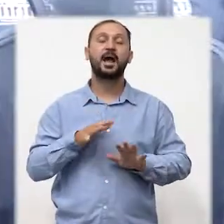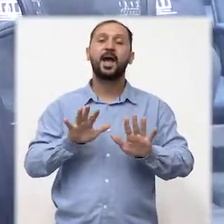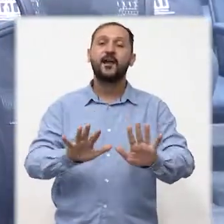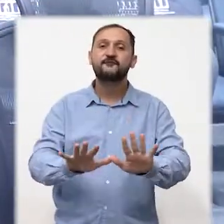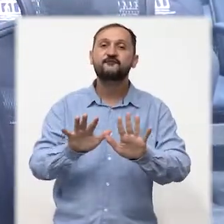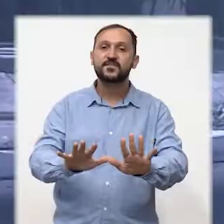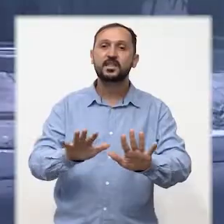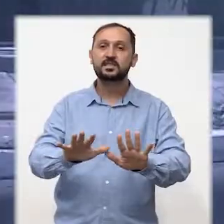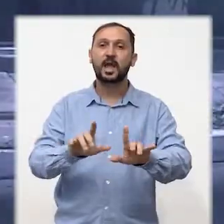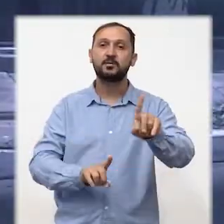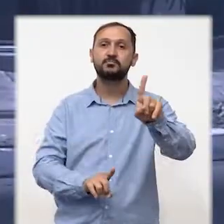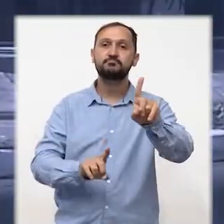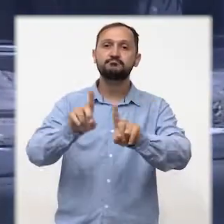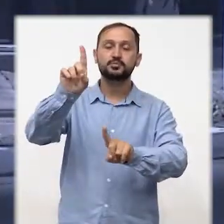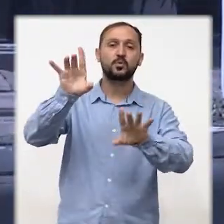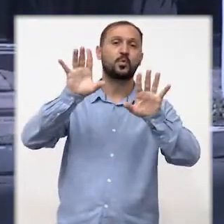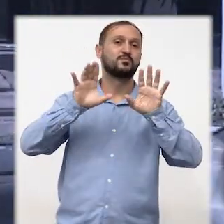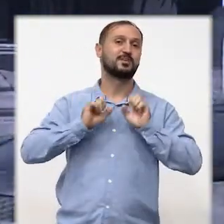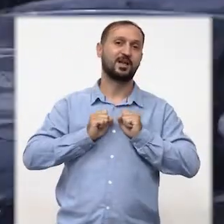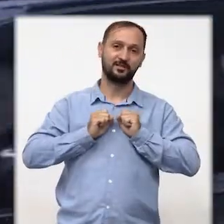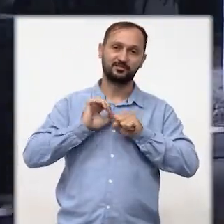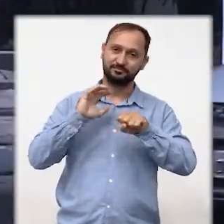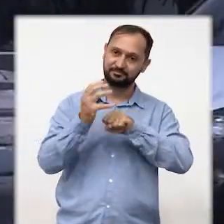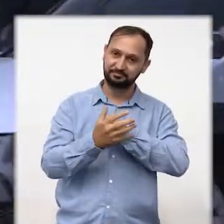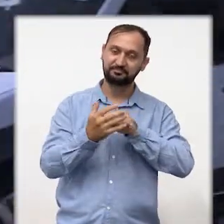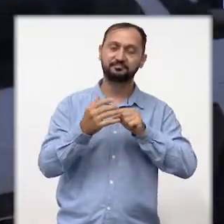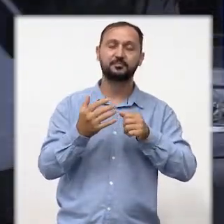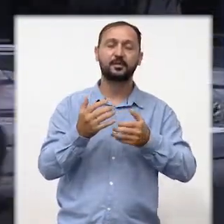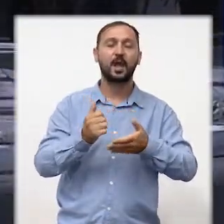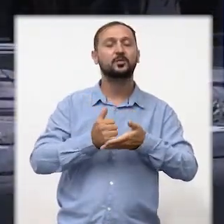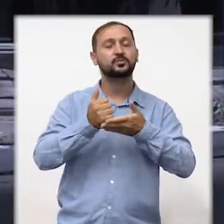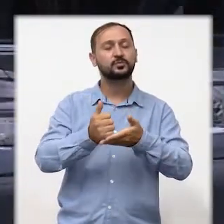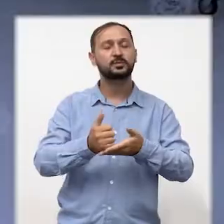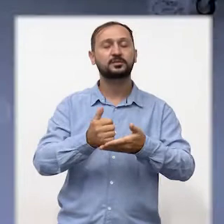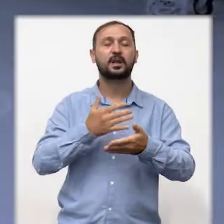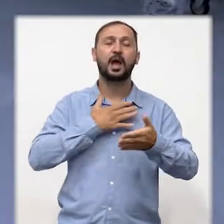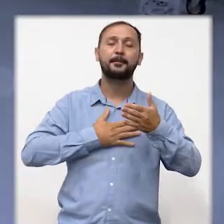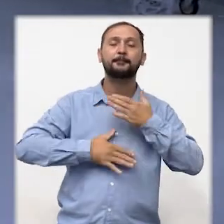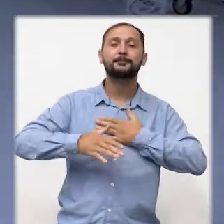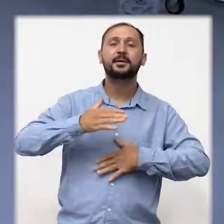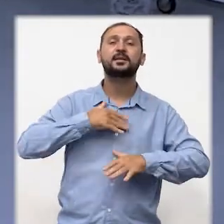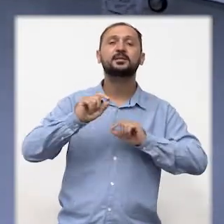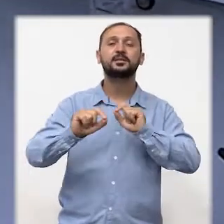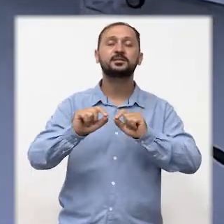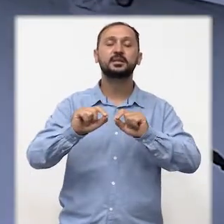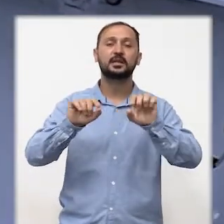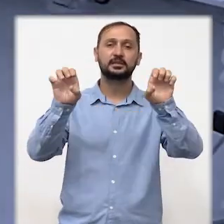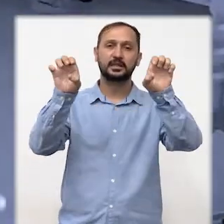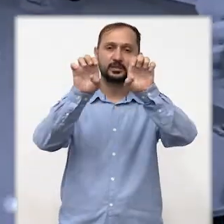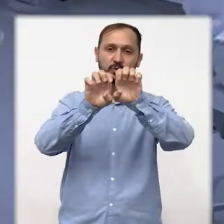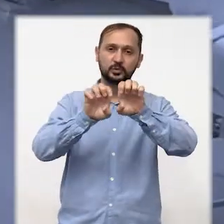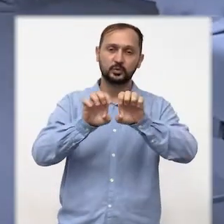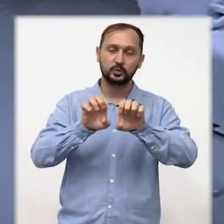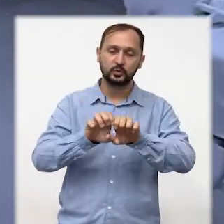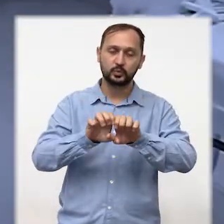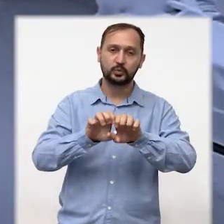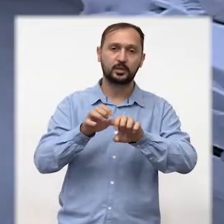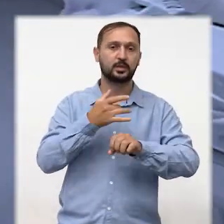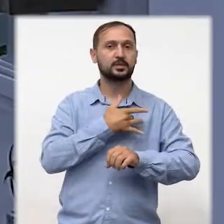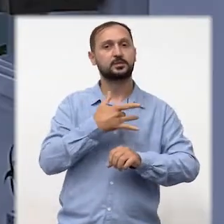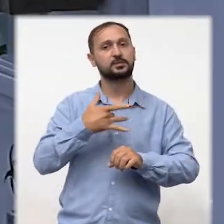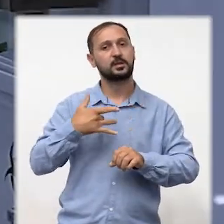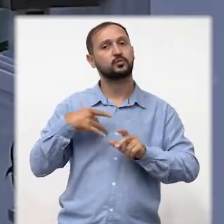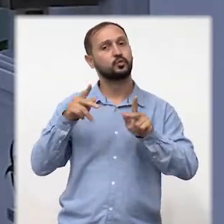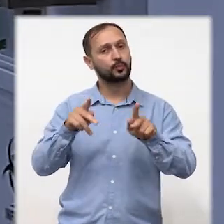a aceleração da curva de contágio pelo vírus e amenizar possíveis impactos na estrutura da rede de